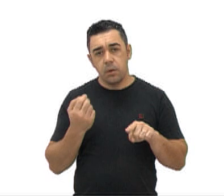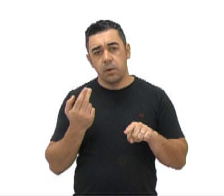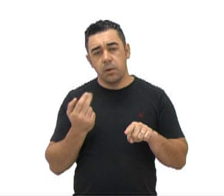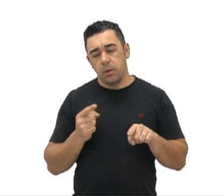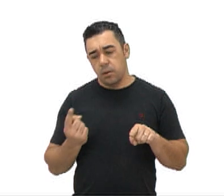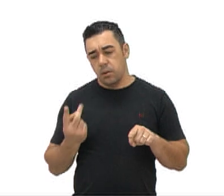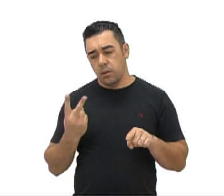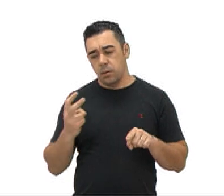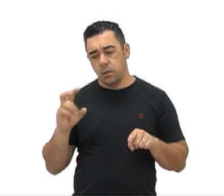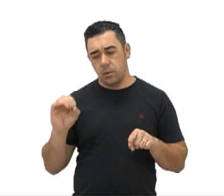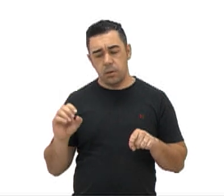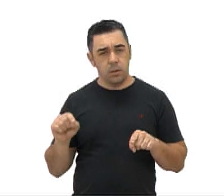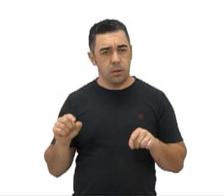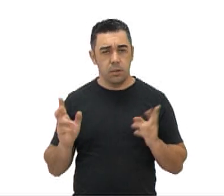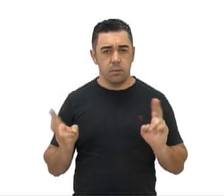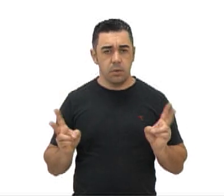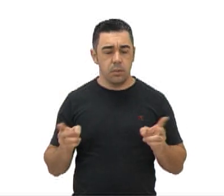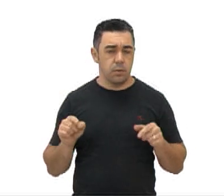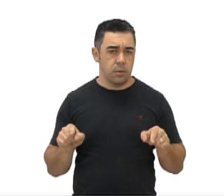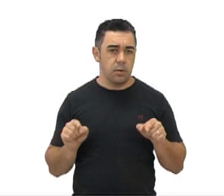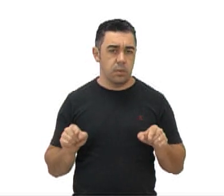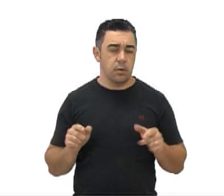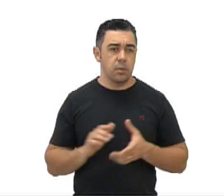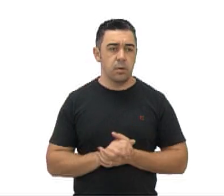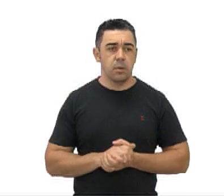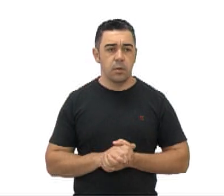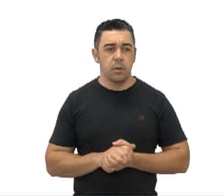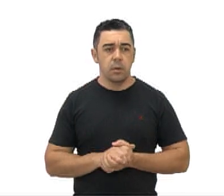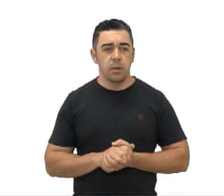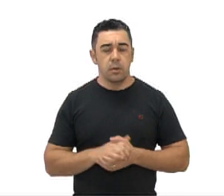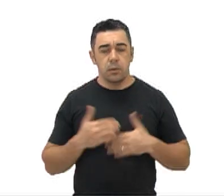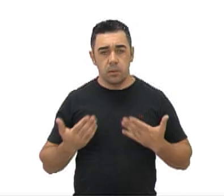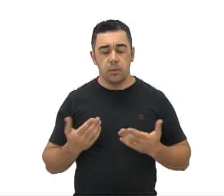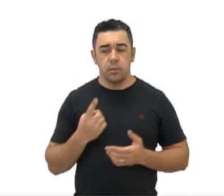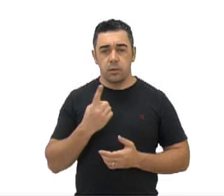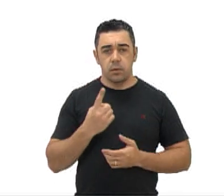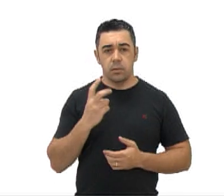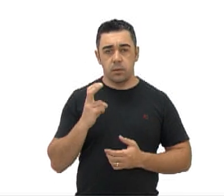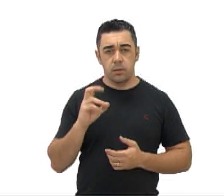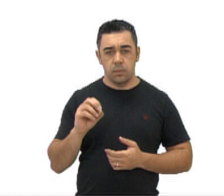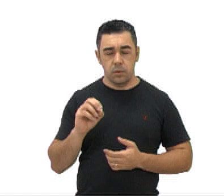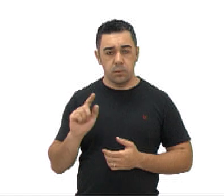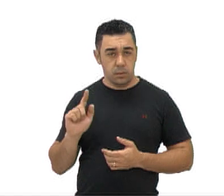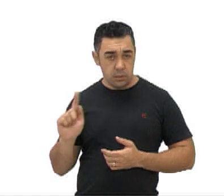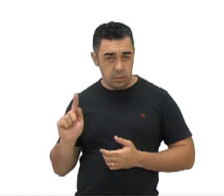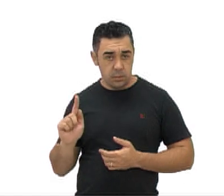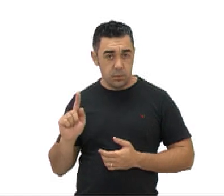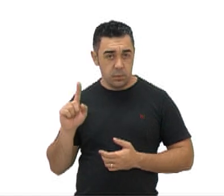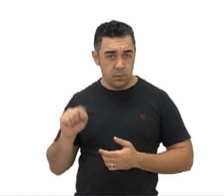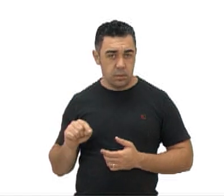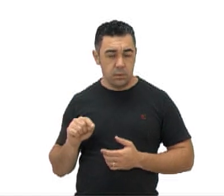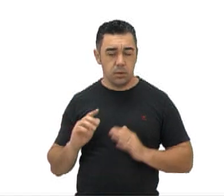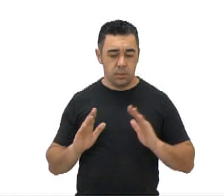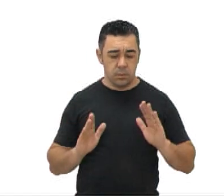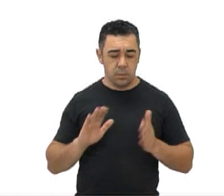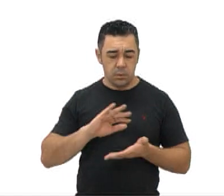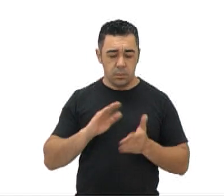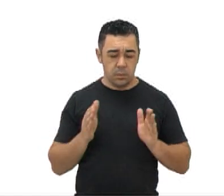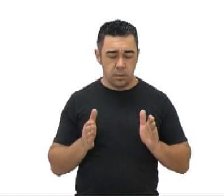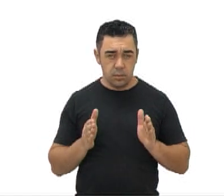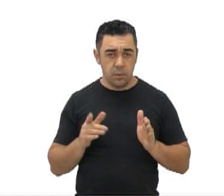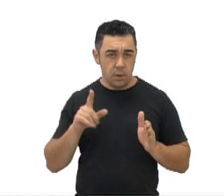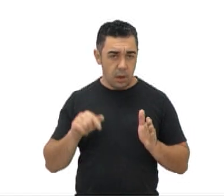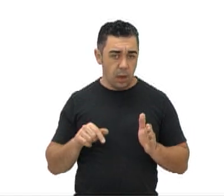de 250. Então, a caixa tem 150 gramas de massa, que era a nossa incógnita, no